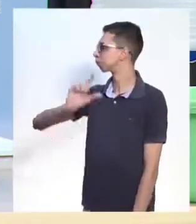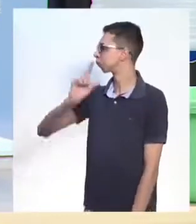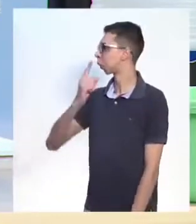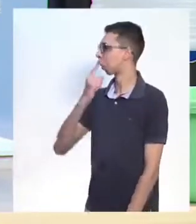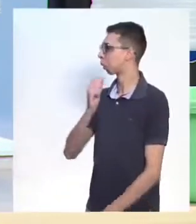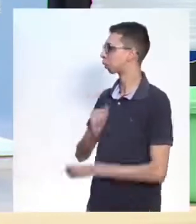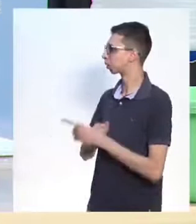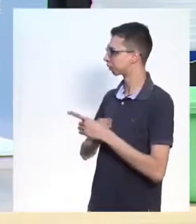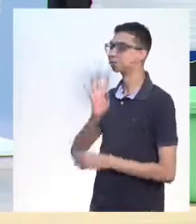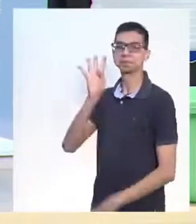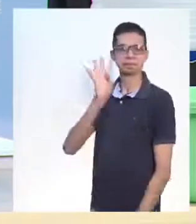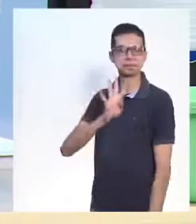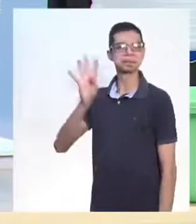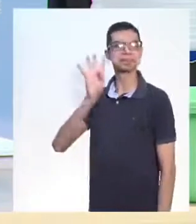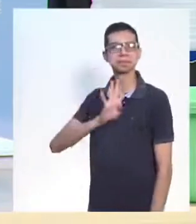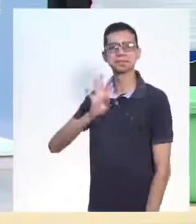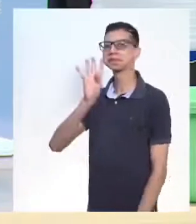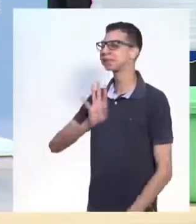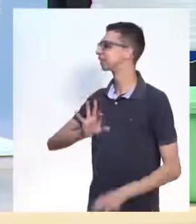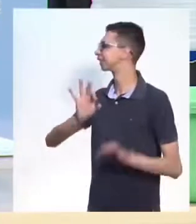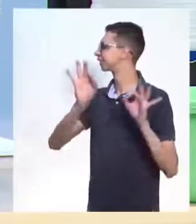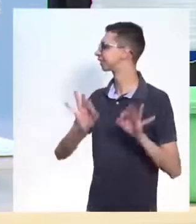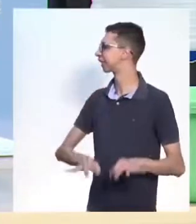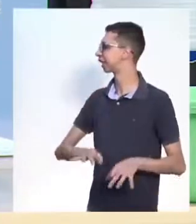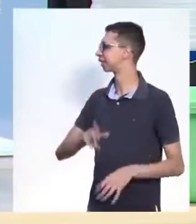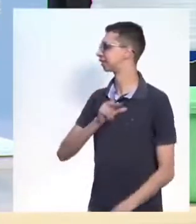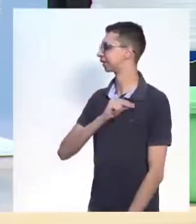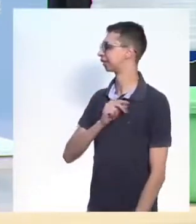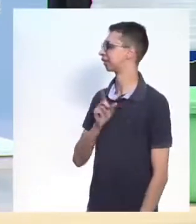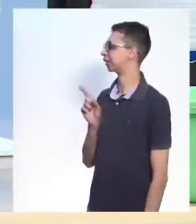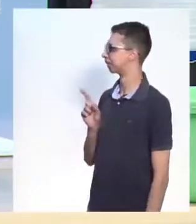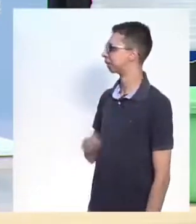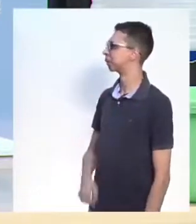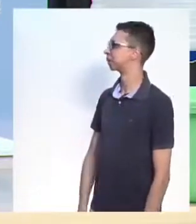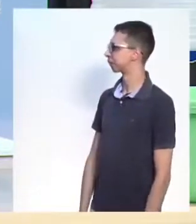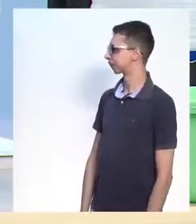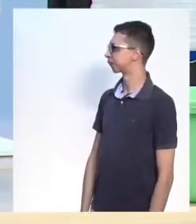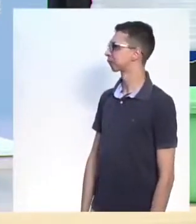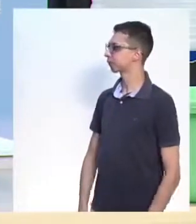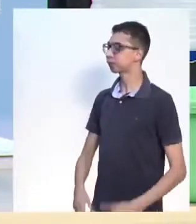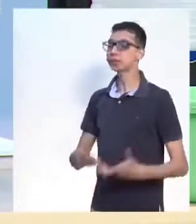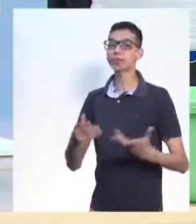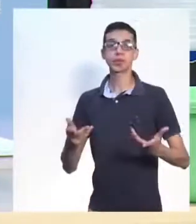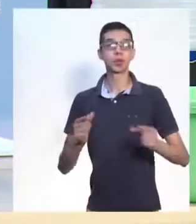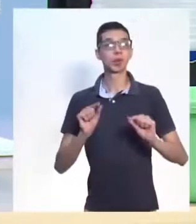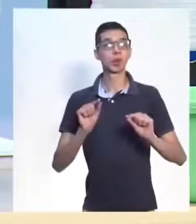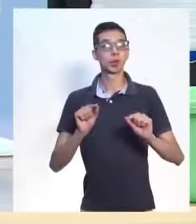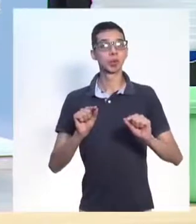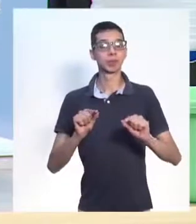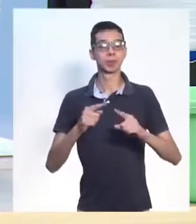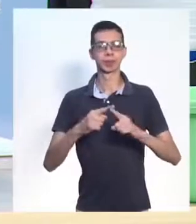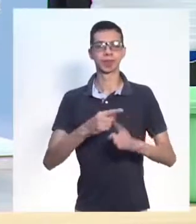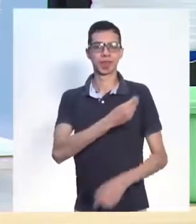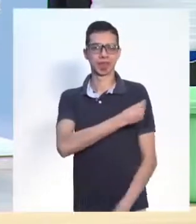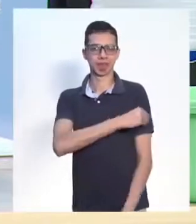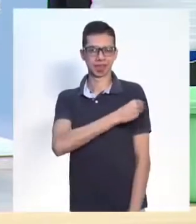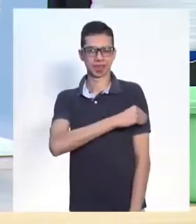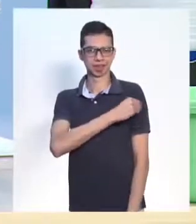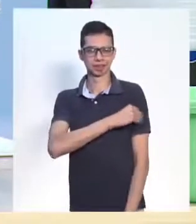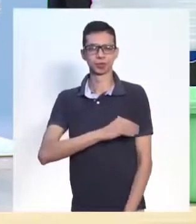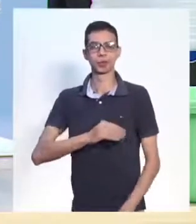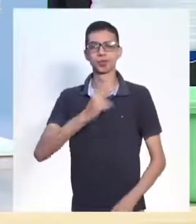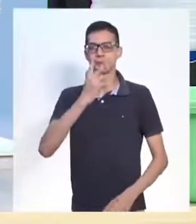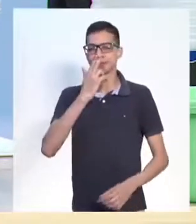que legal. ufa, ainda bem que deu certo. Deu certo. Então, ó, a marca dele, qual que é a ideia? O álcool, ele dilata. Então, eu